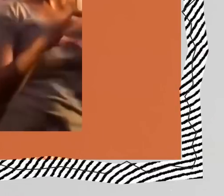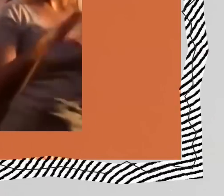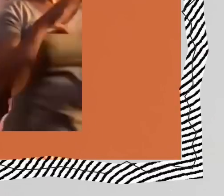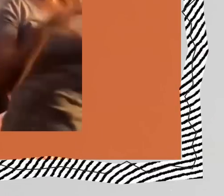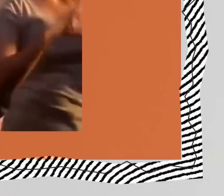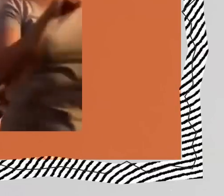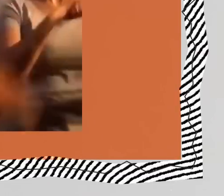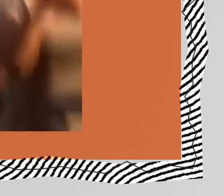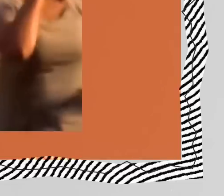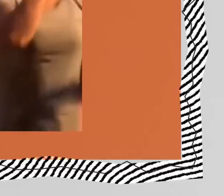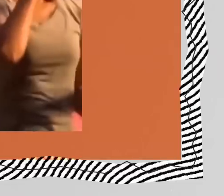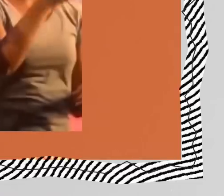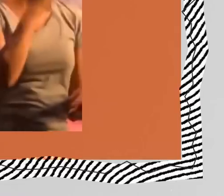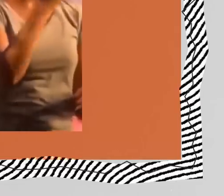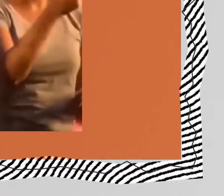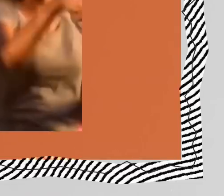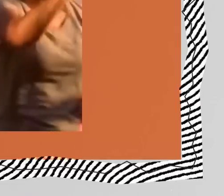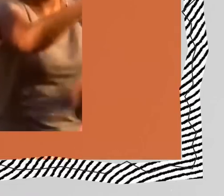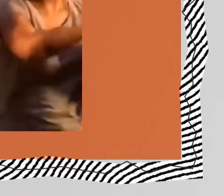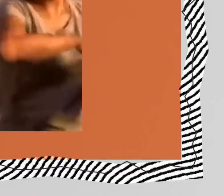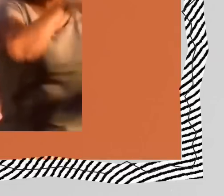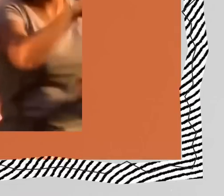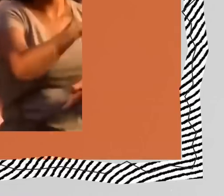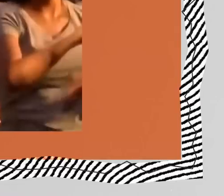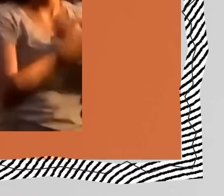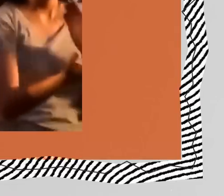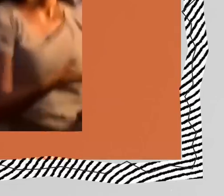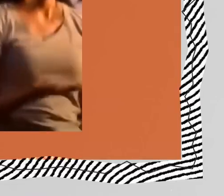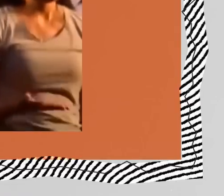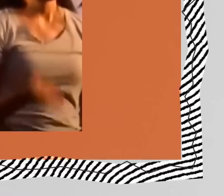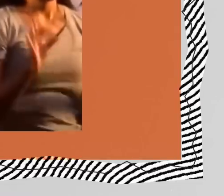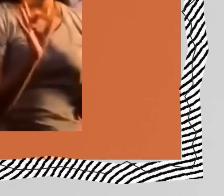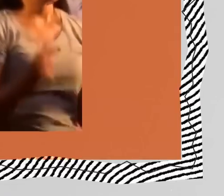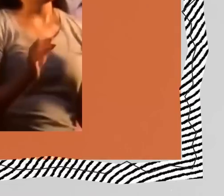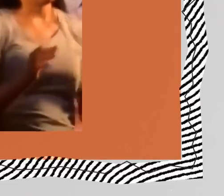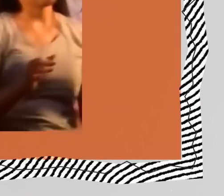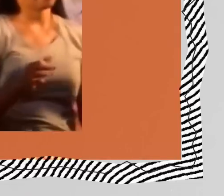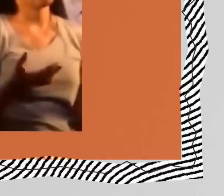tá conseguindo falar a língua do povo, vai perder mesmo. Tio. Certo?